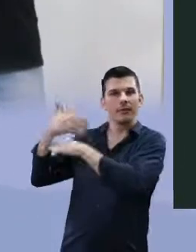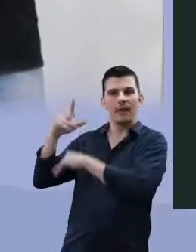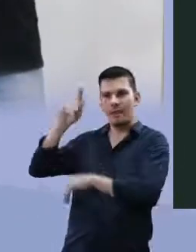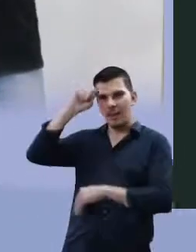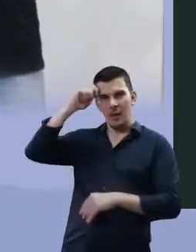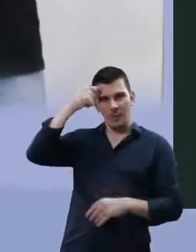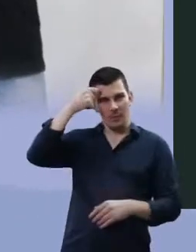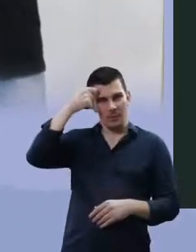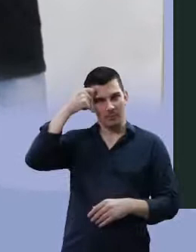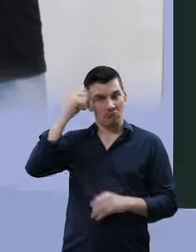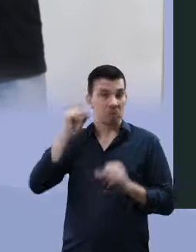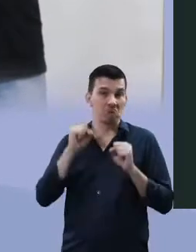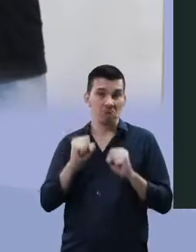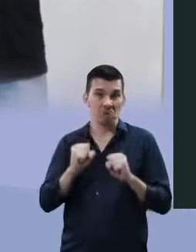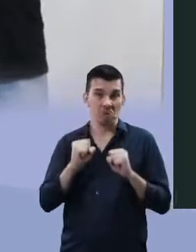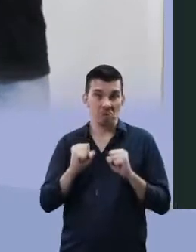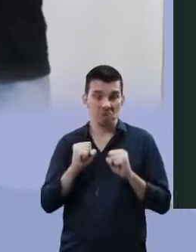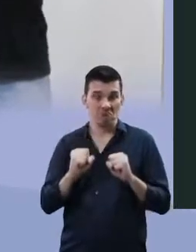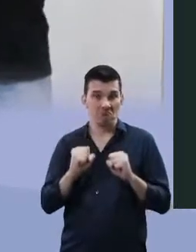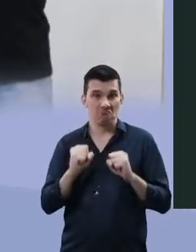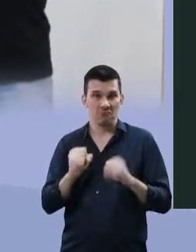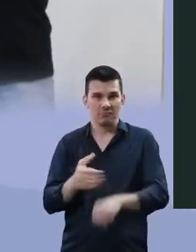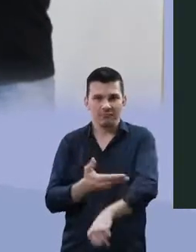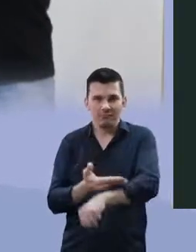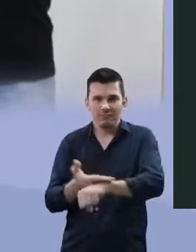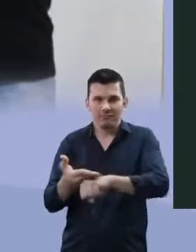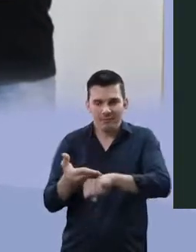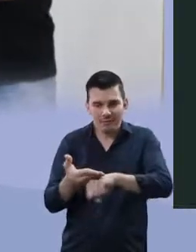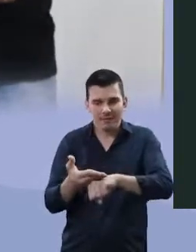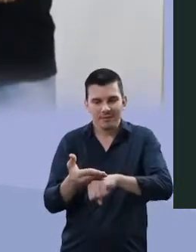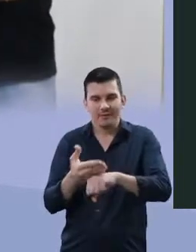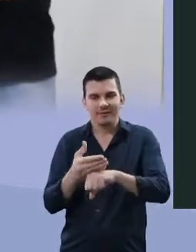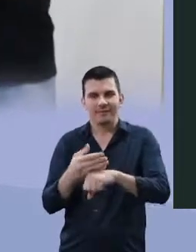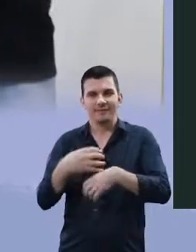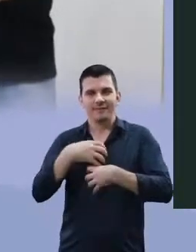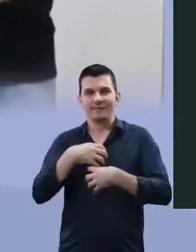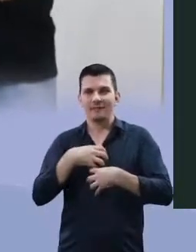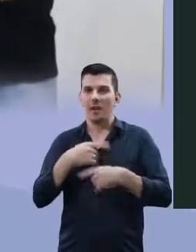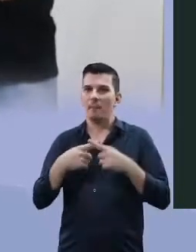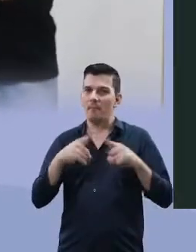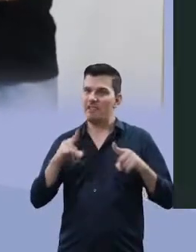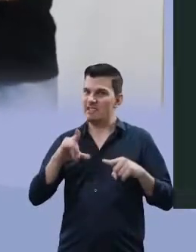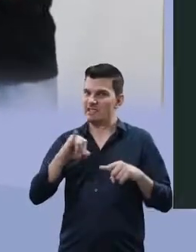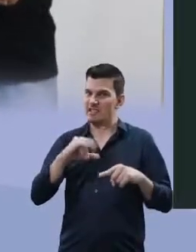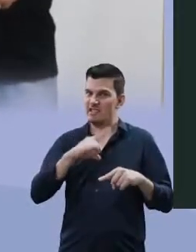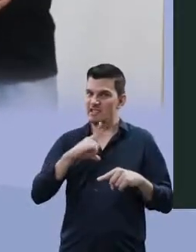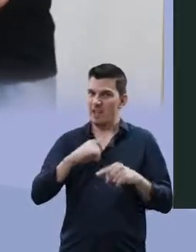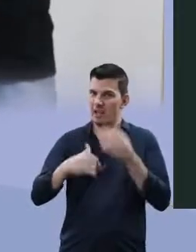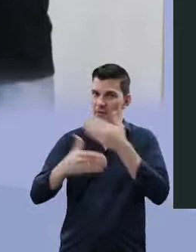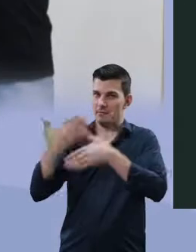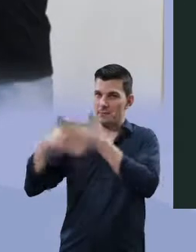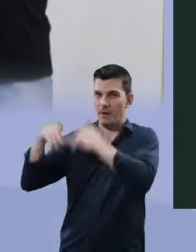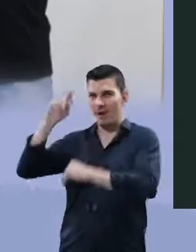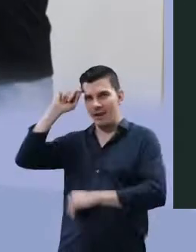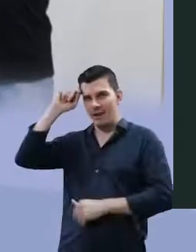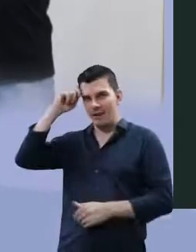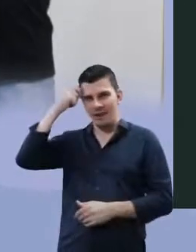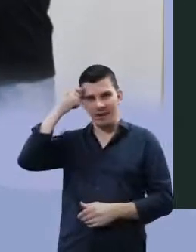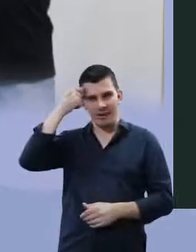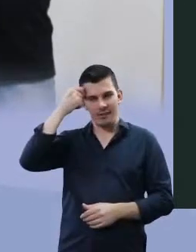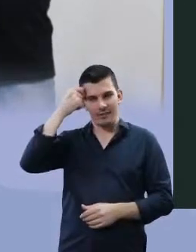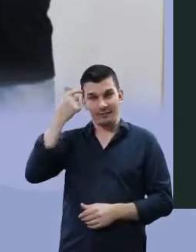tem antepassados negros, ele pode até ser mais branco, mais claro, mas se ele tem um